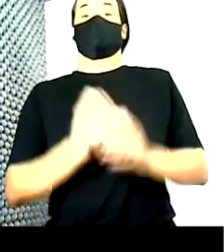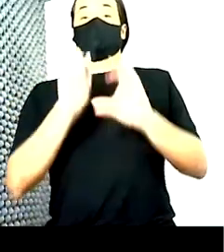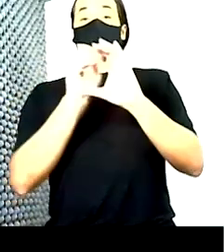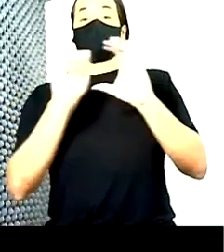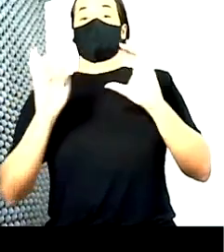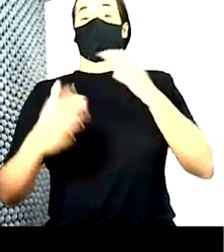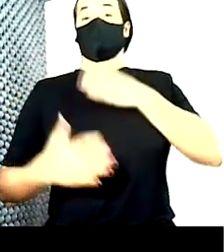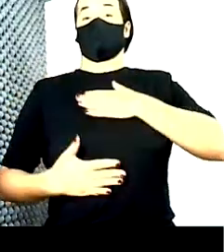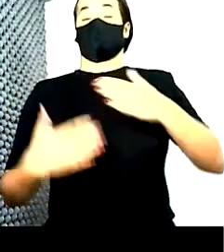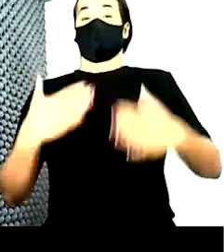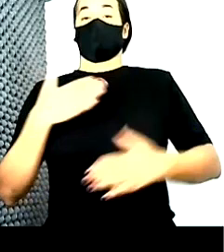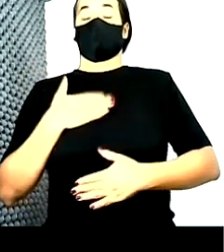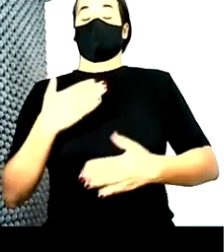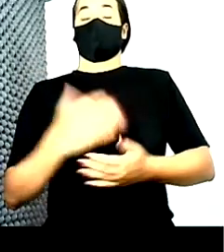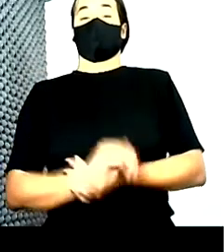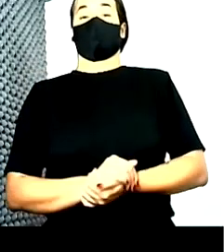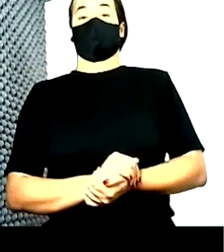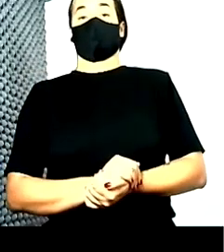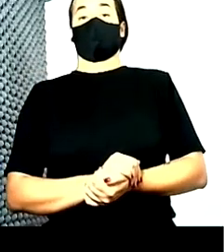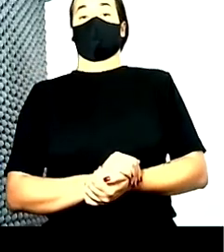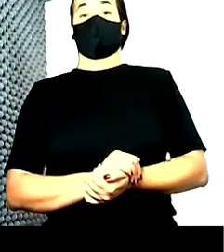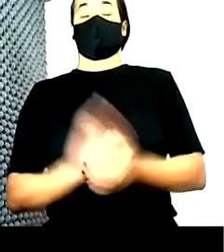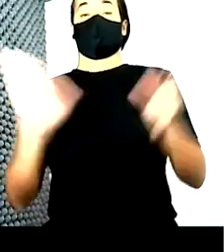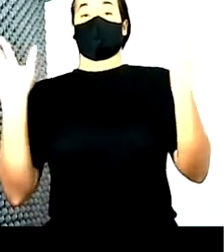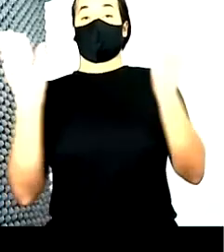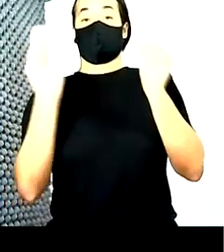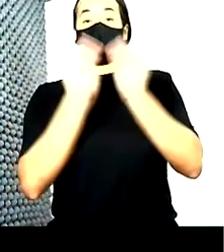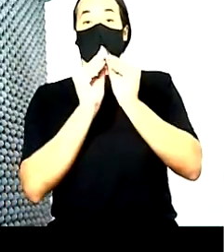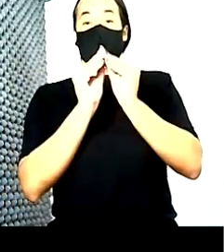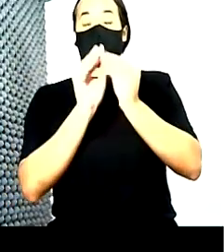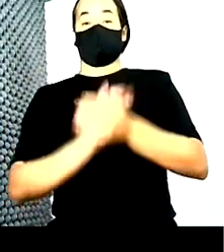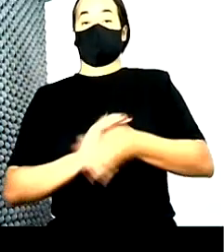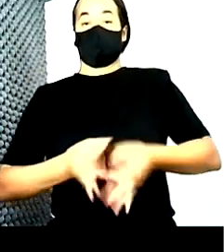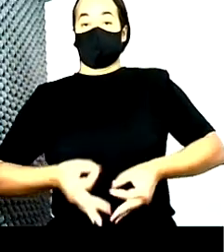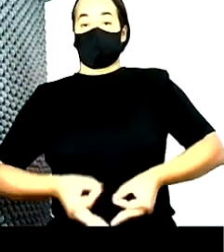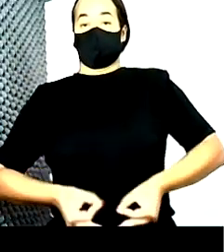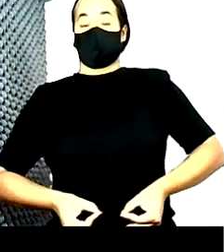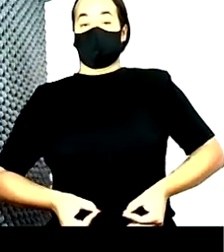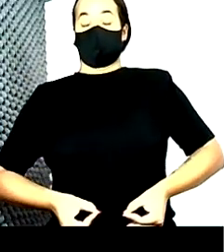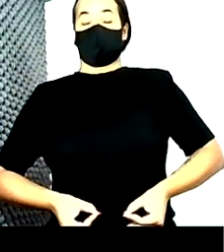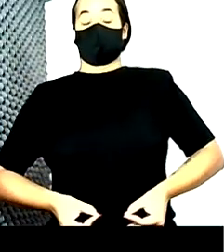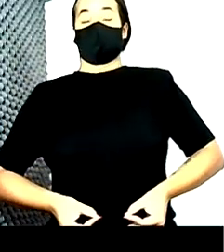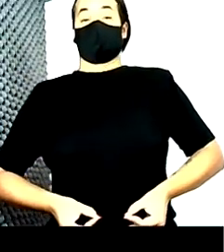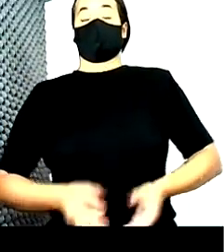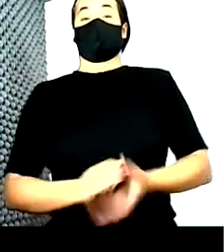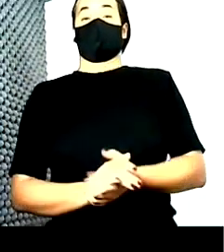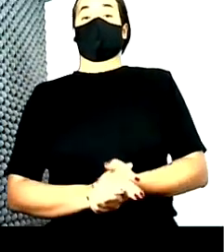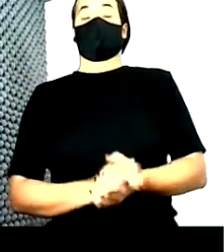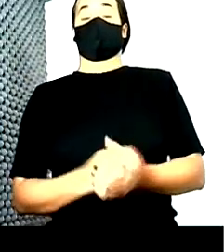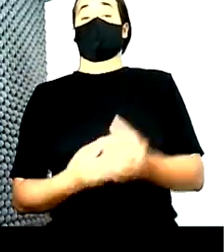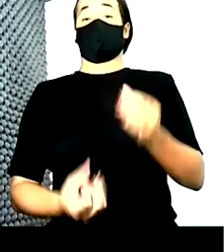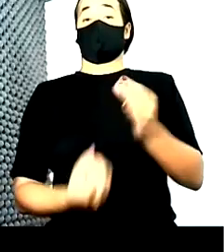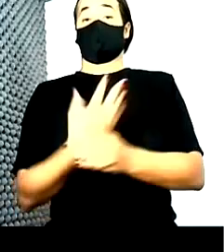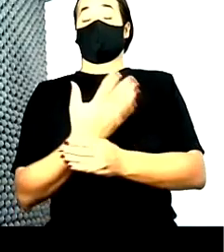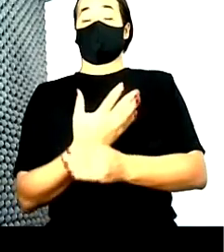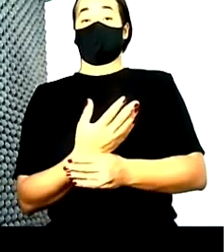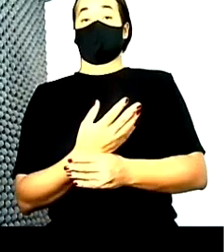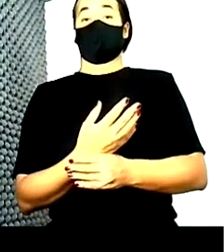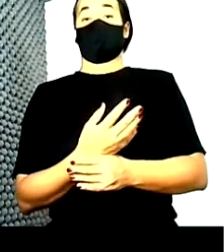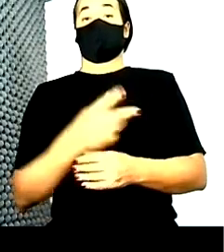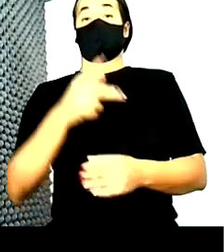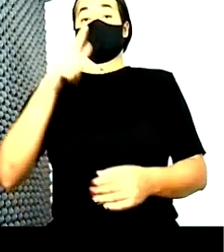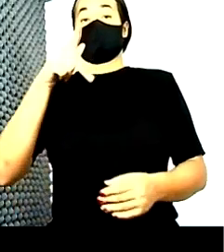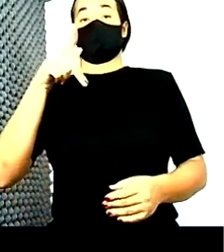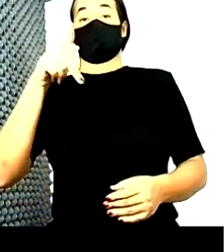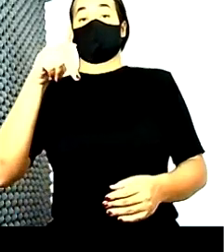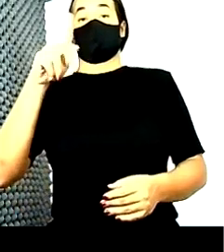corporais no indivíduo. Então, ó, só para a gente resumir, os ovários, que é a glândula feminina, vai produzir o quê? A